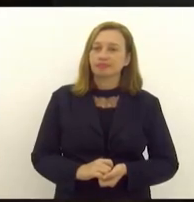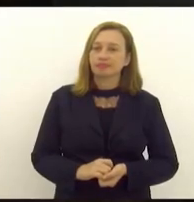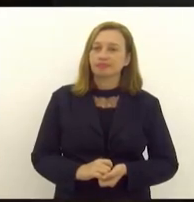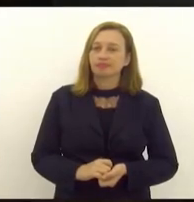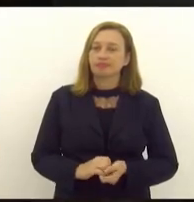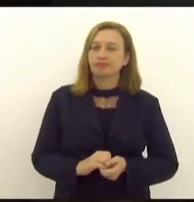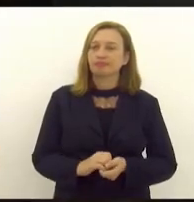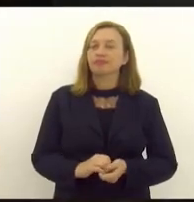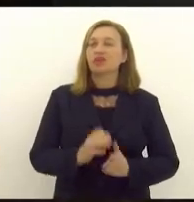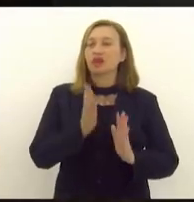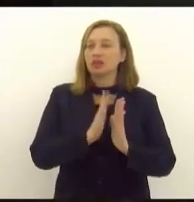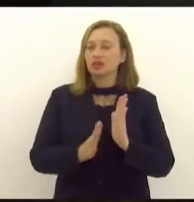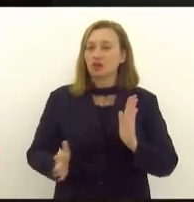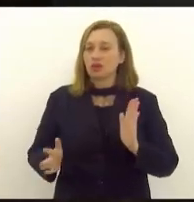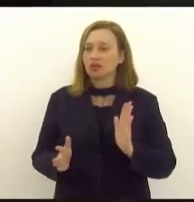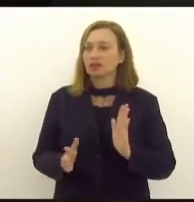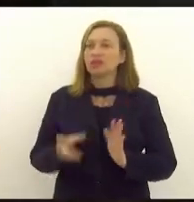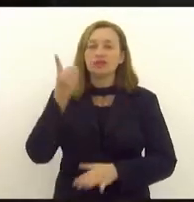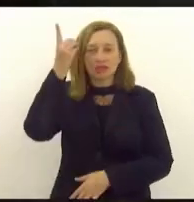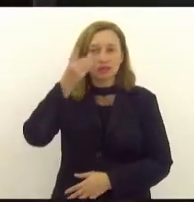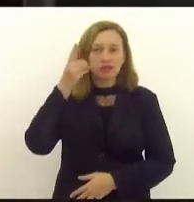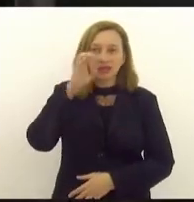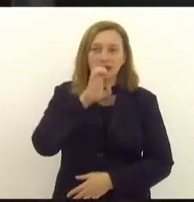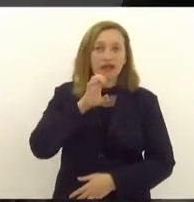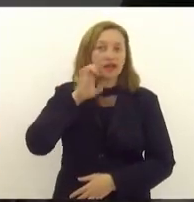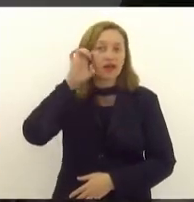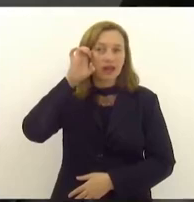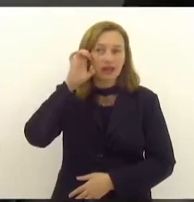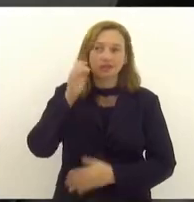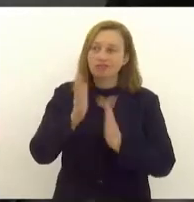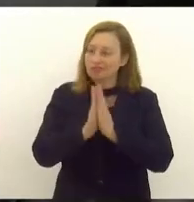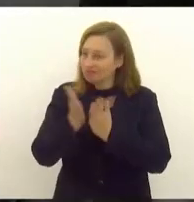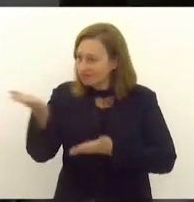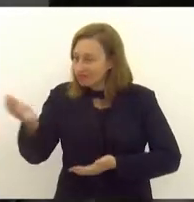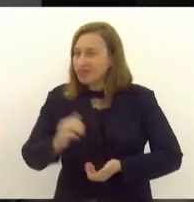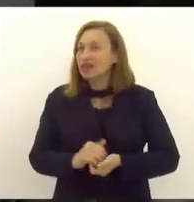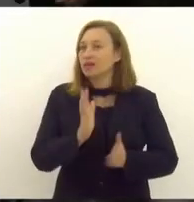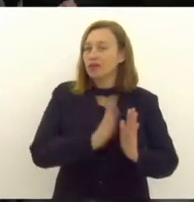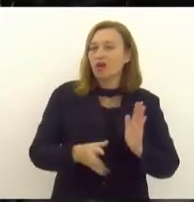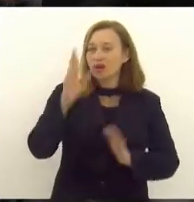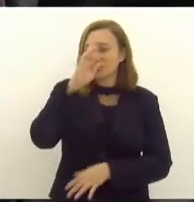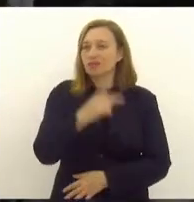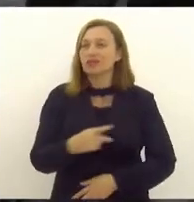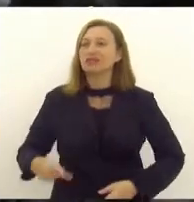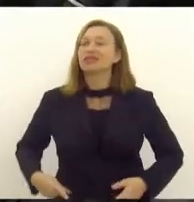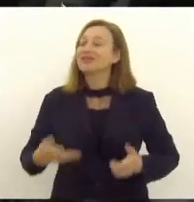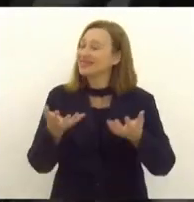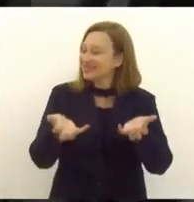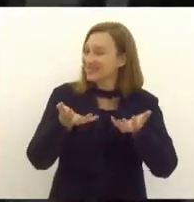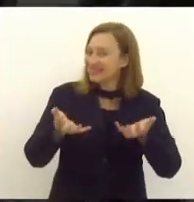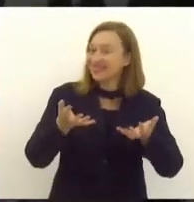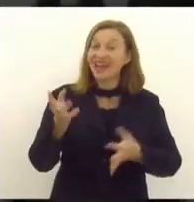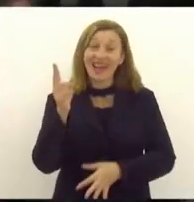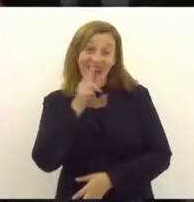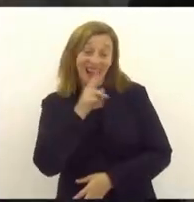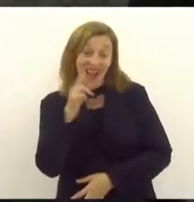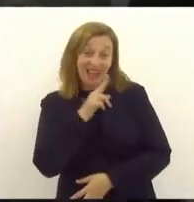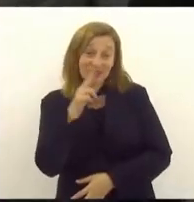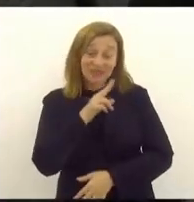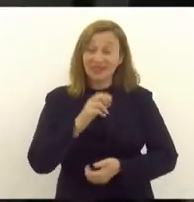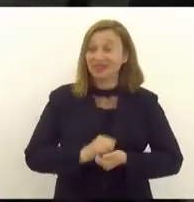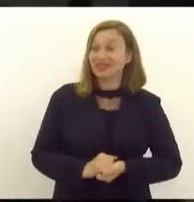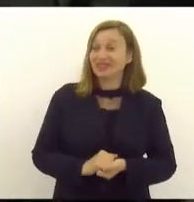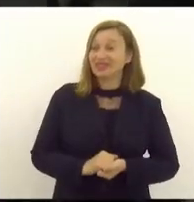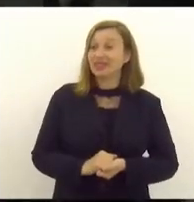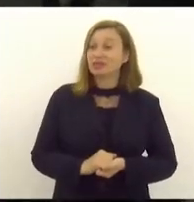pela hora questão de ordem deputada Érica por favor pelo lado de presidente Presidente eu queria rapidamente prestar